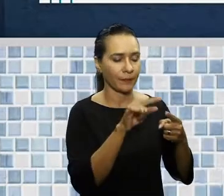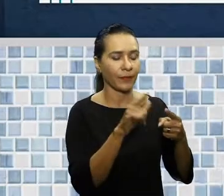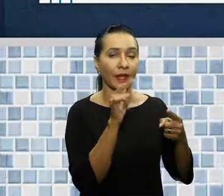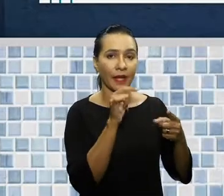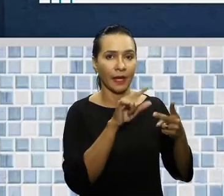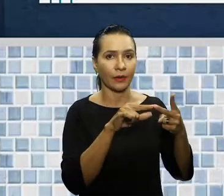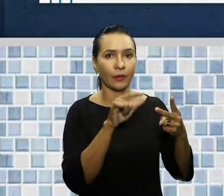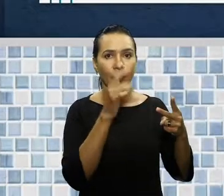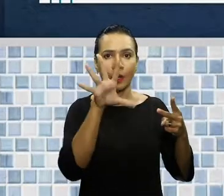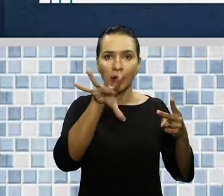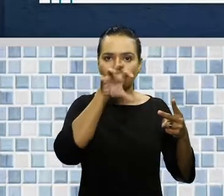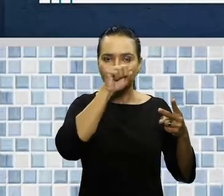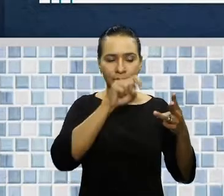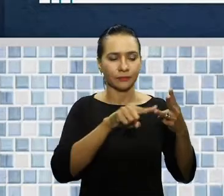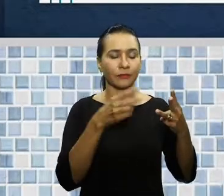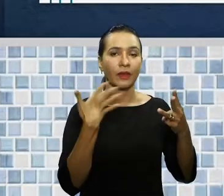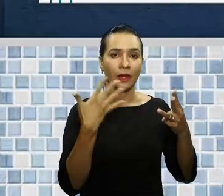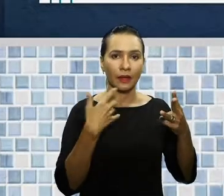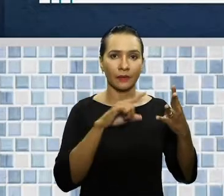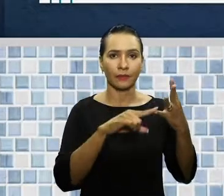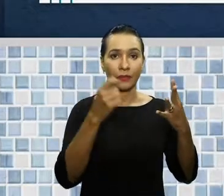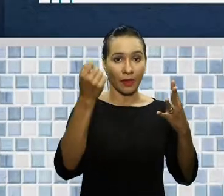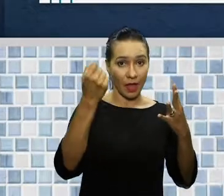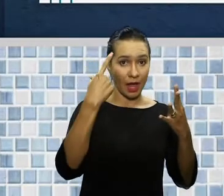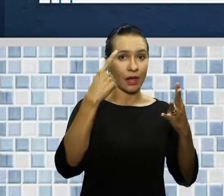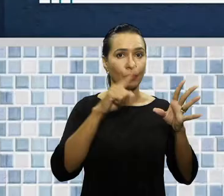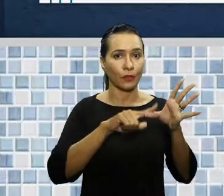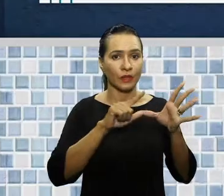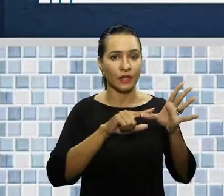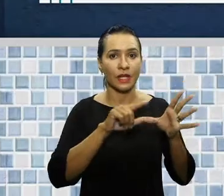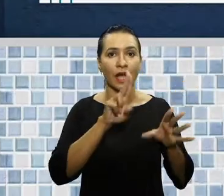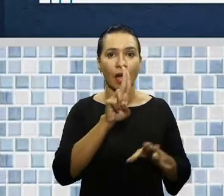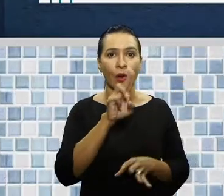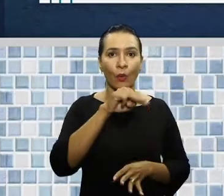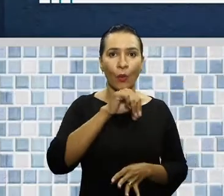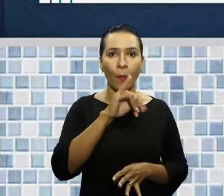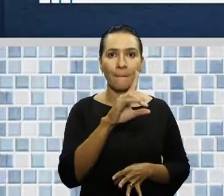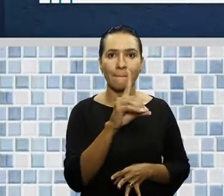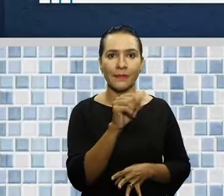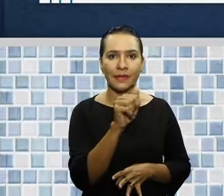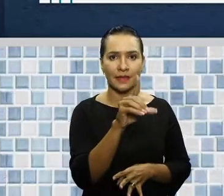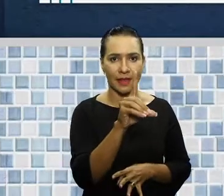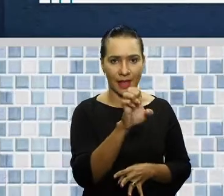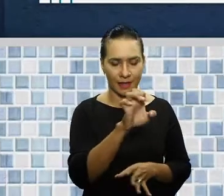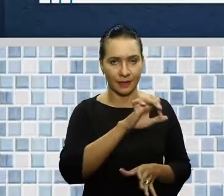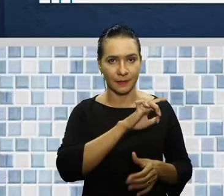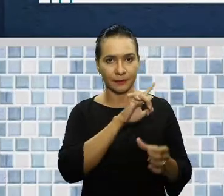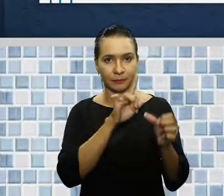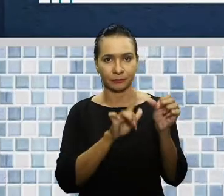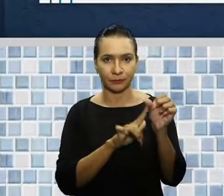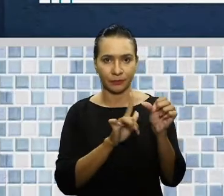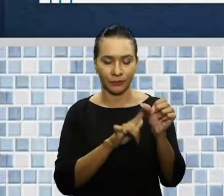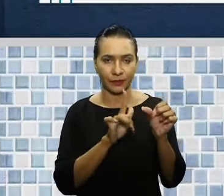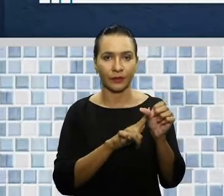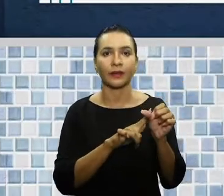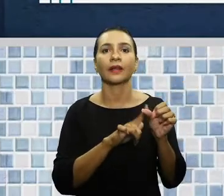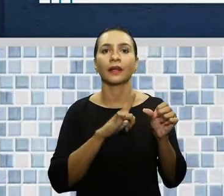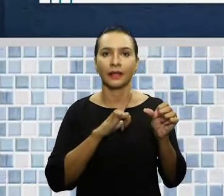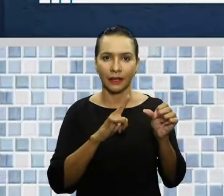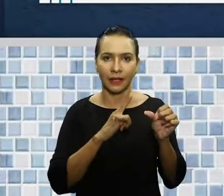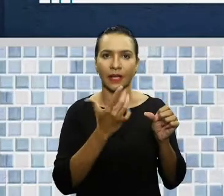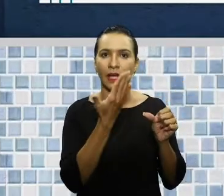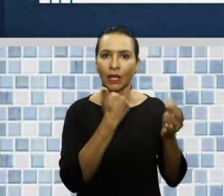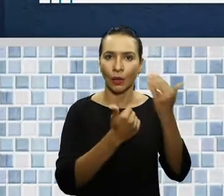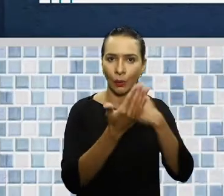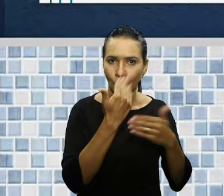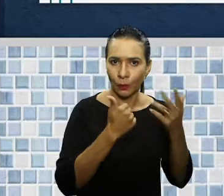a temperatura, a luz, a umidade que aquele ambiente apresenta, a distribuição de nutrientes